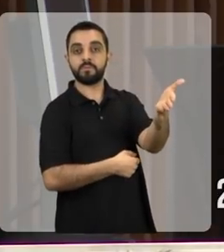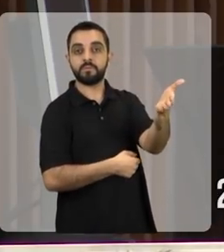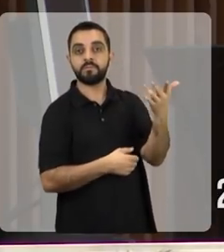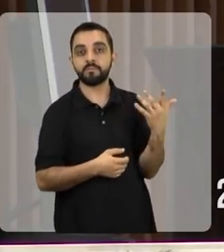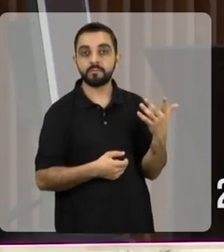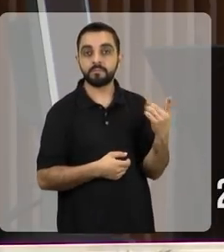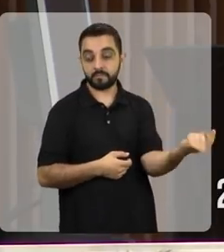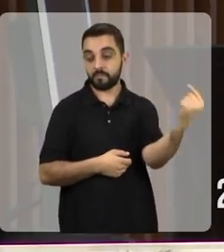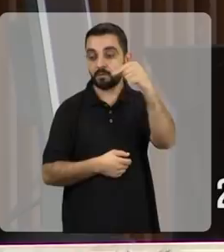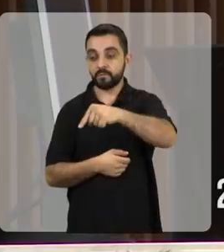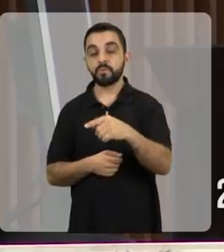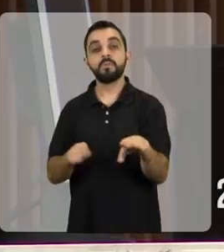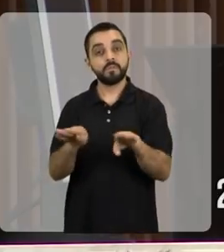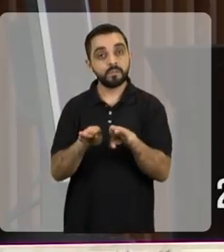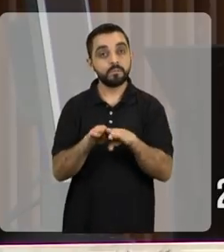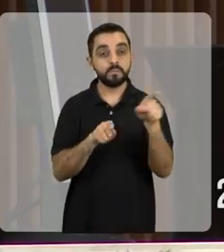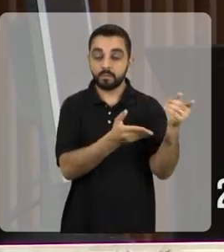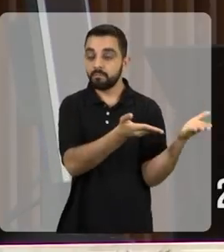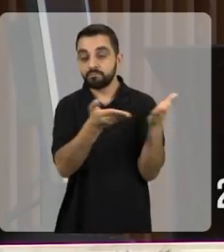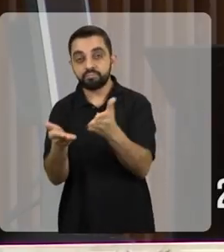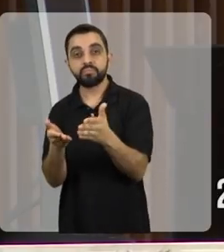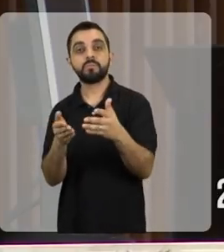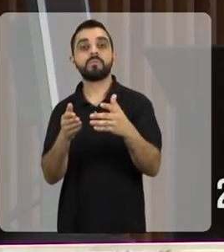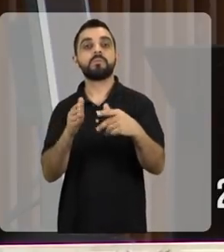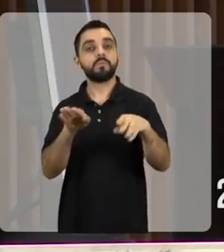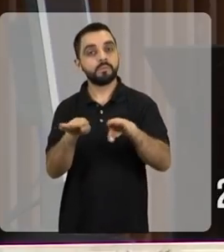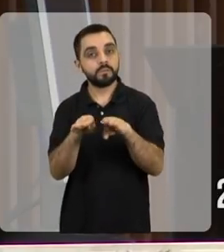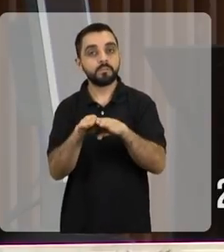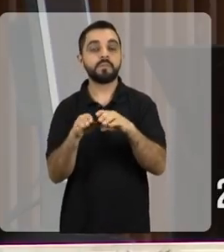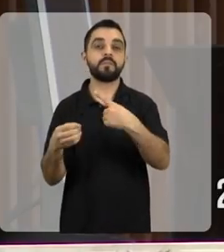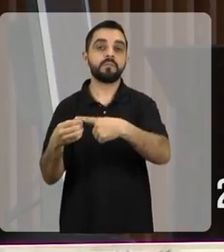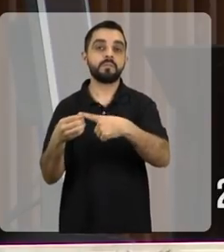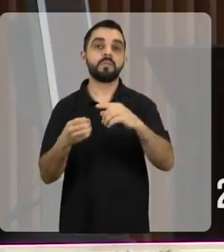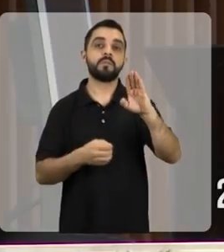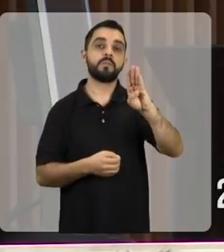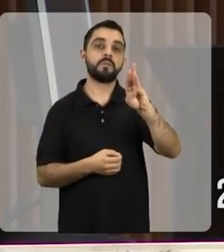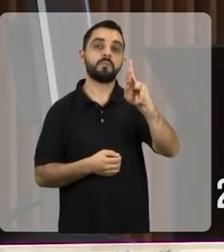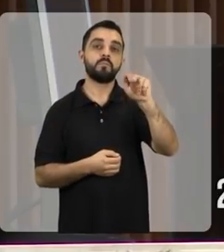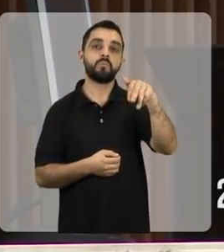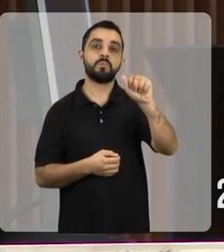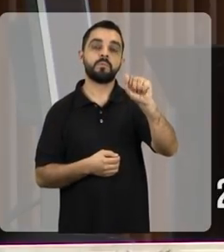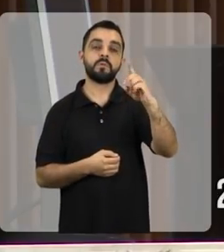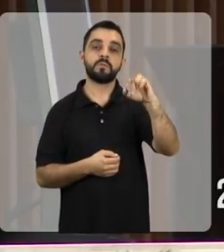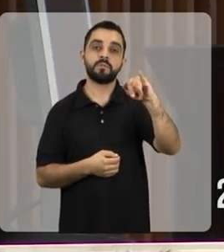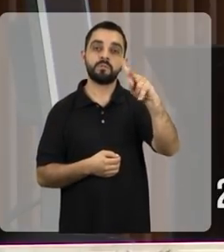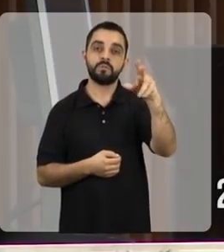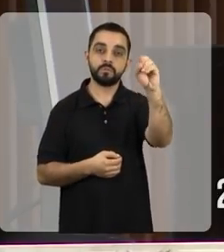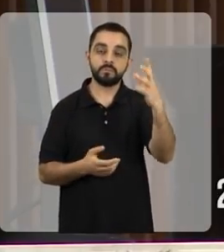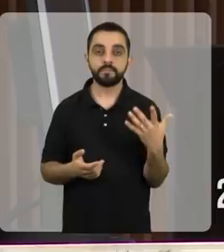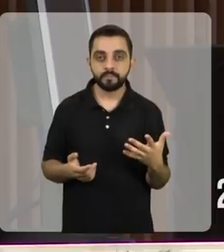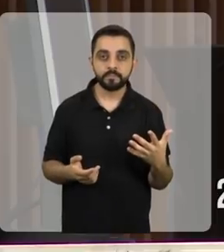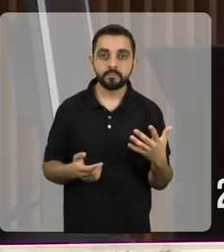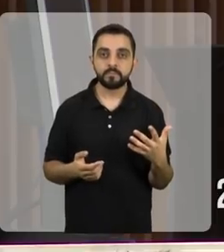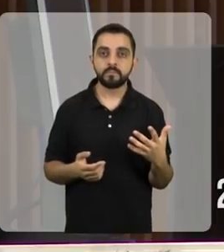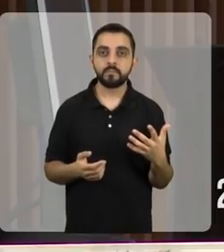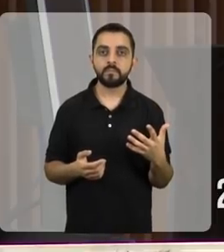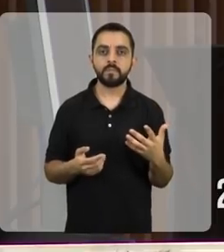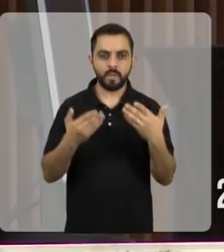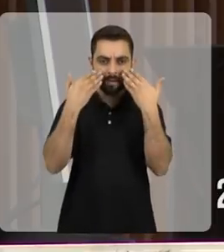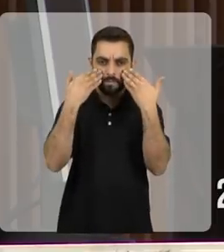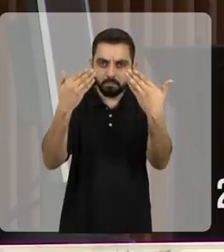autoridades tinham ido à brumadinho algum tempo é isso que faz a universidade pública falta transparência